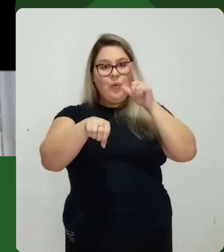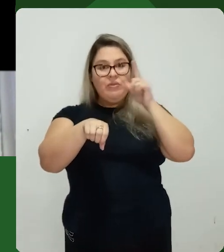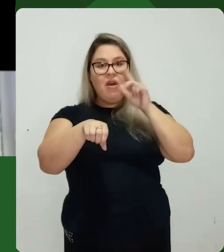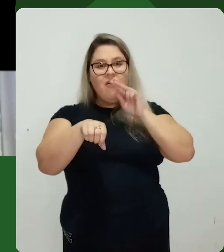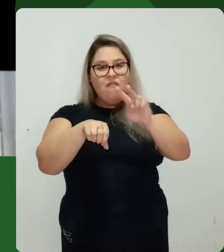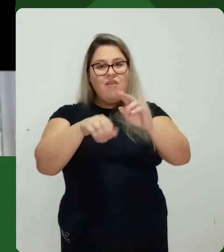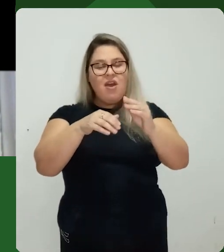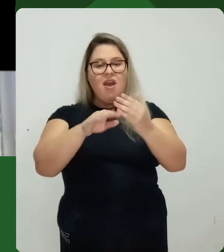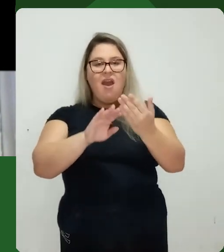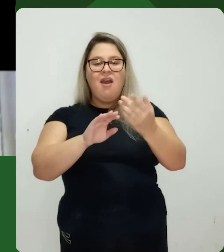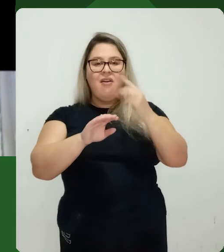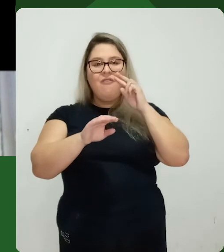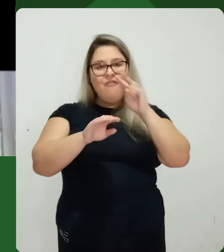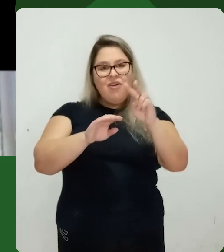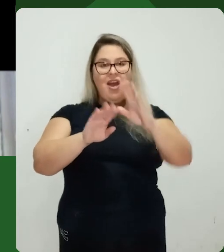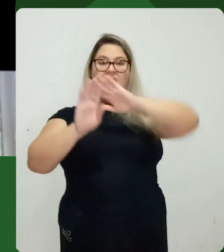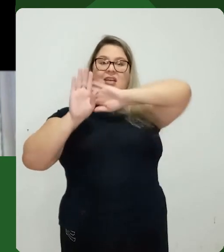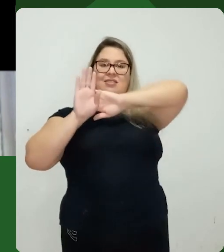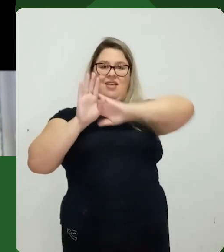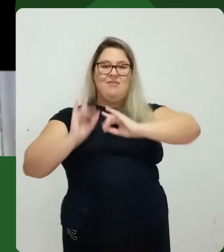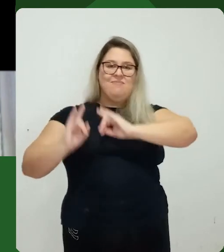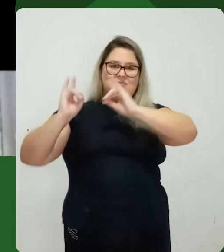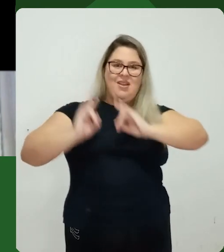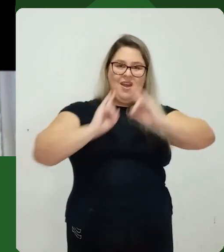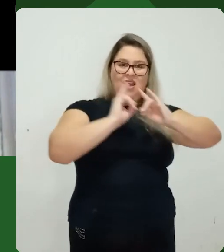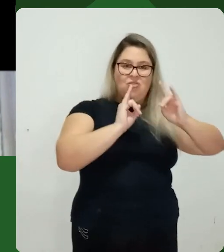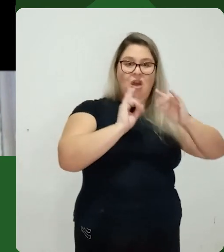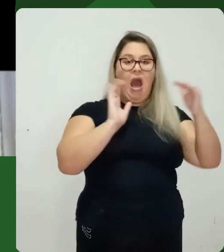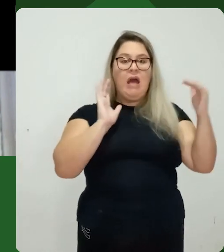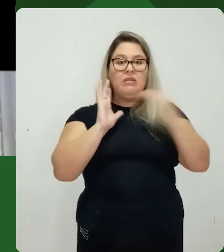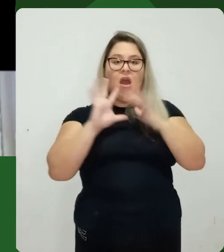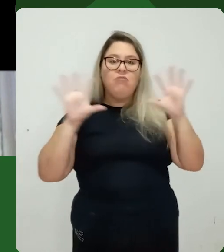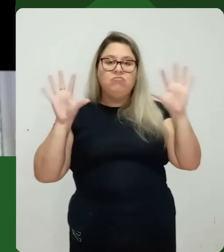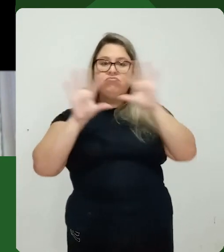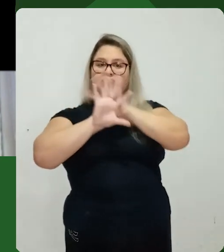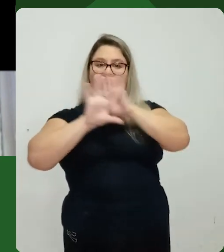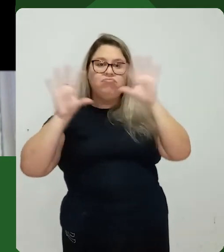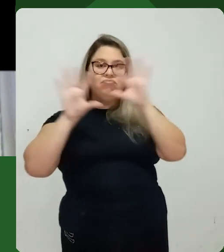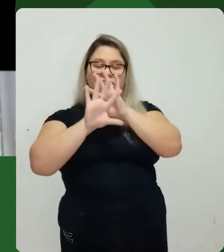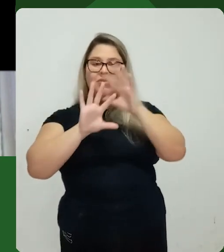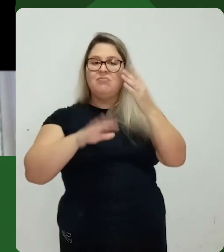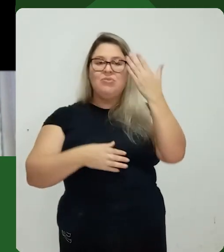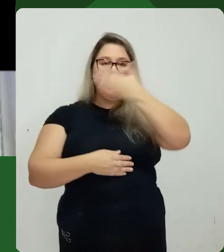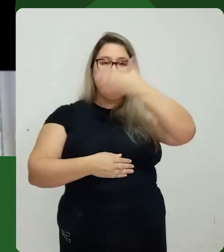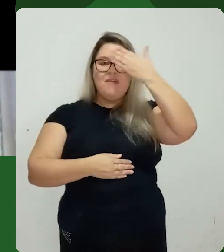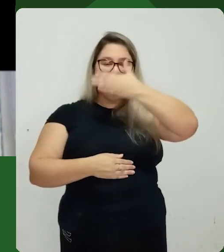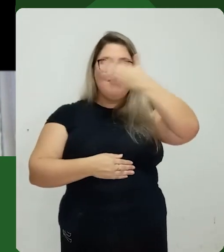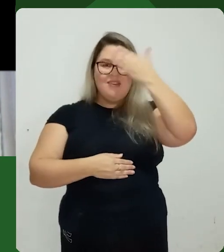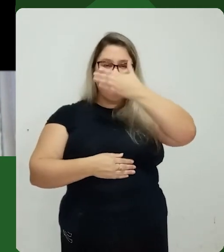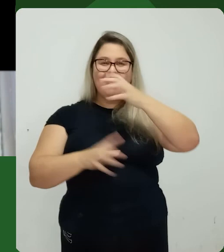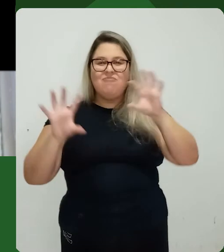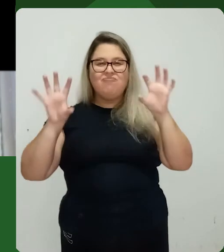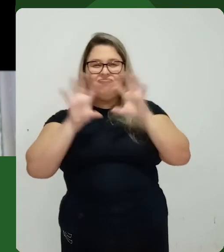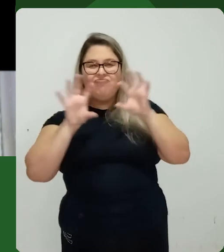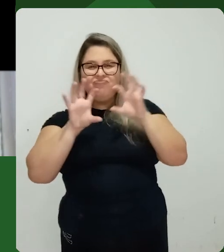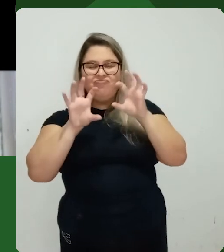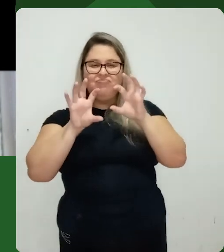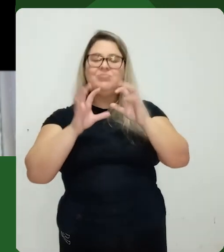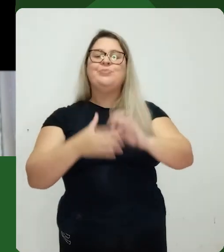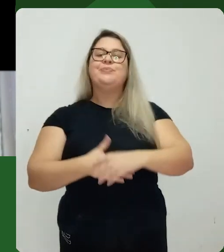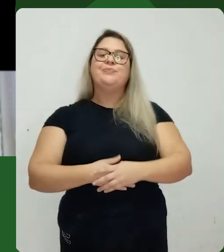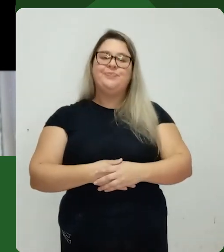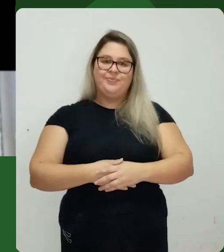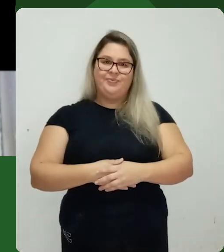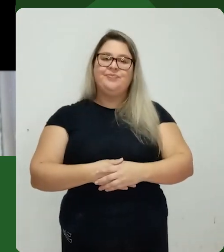Percebe como a profundidade de campo diminui. Tem um momento que você consegue ver até lá atrás os prédios, e tem um momento que isso tudo